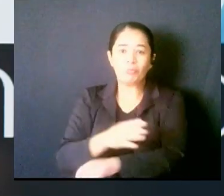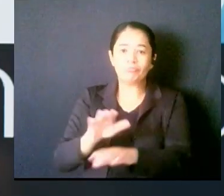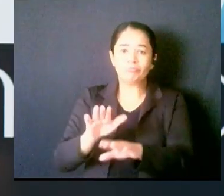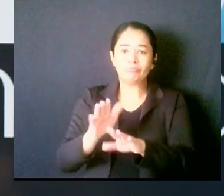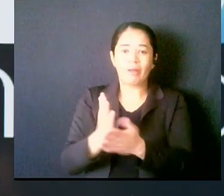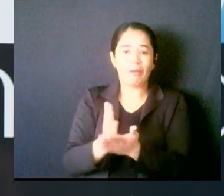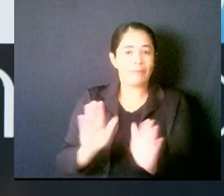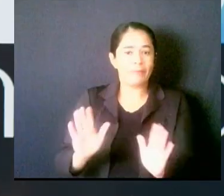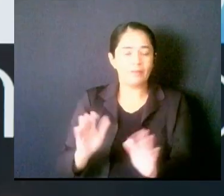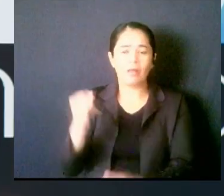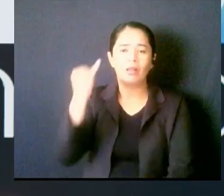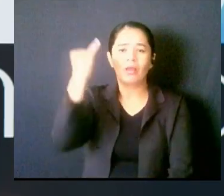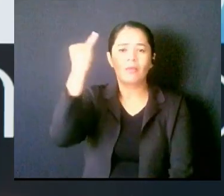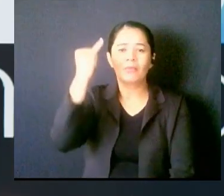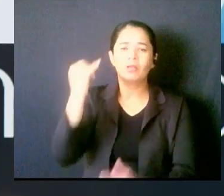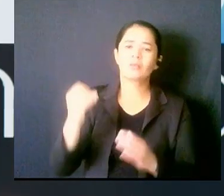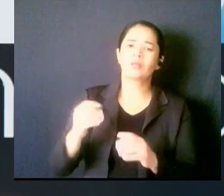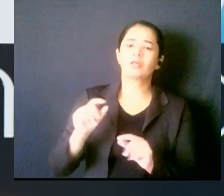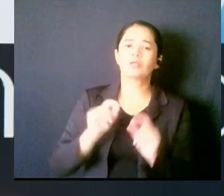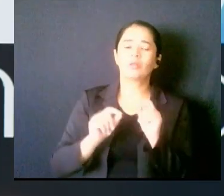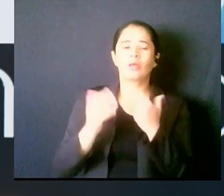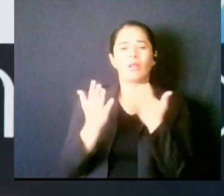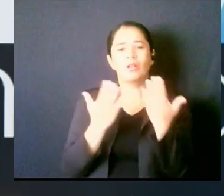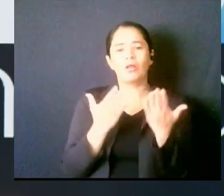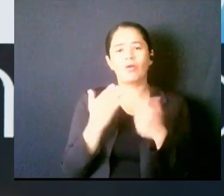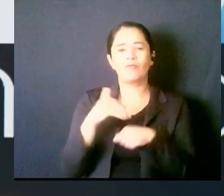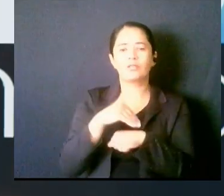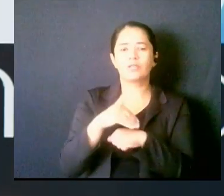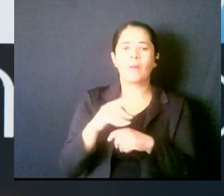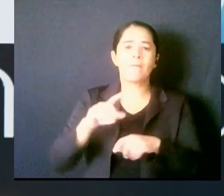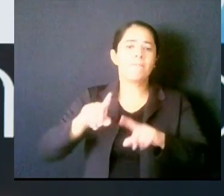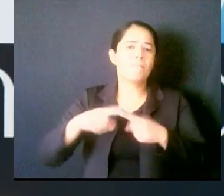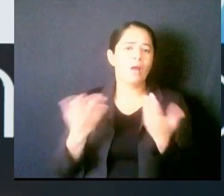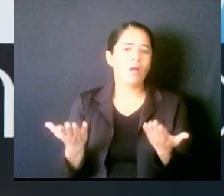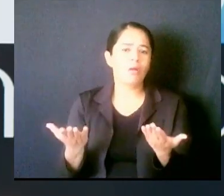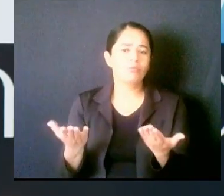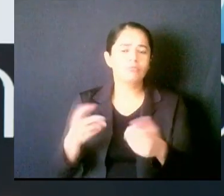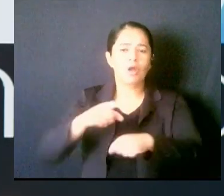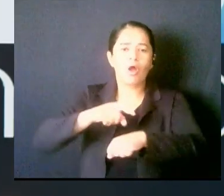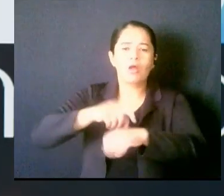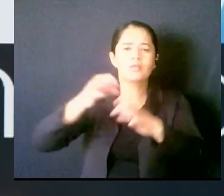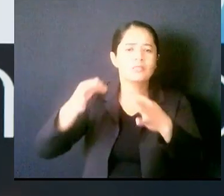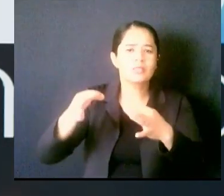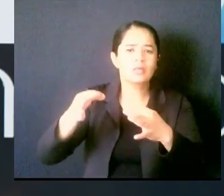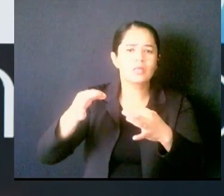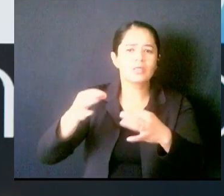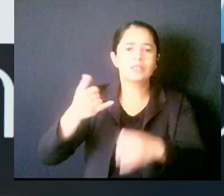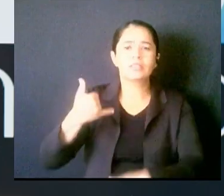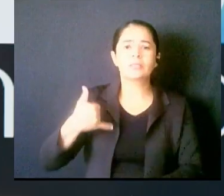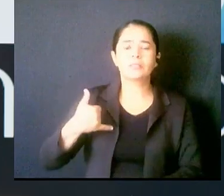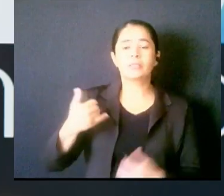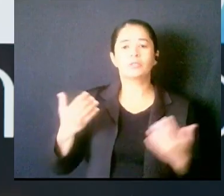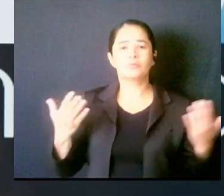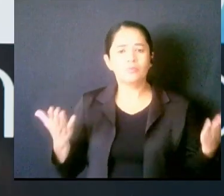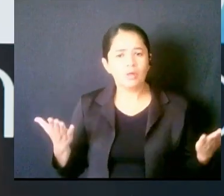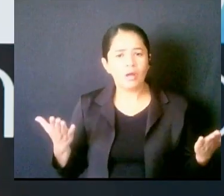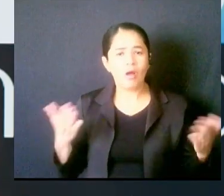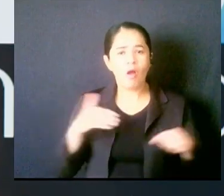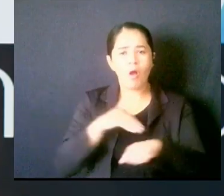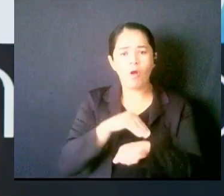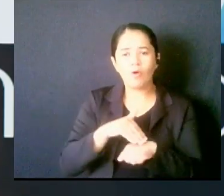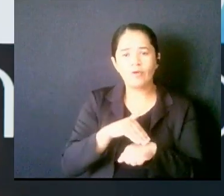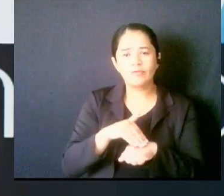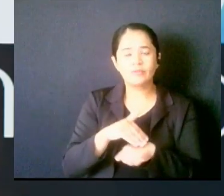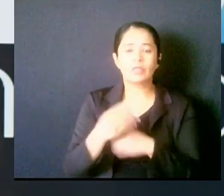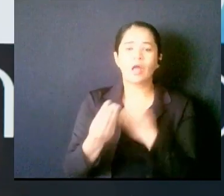essa conversa. Mas qual é o momento certo? A partir de que idade? Como deve ser a forma